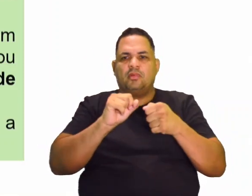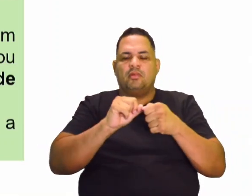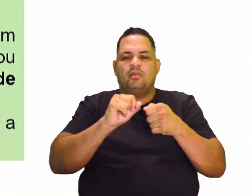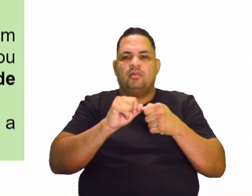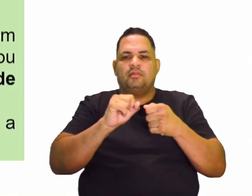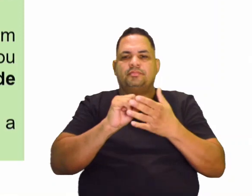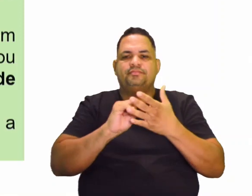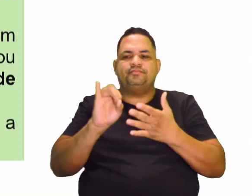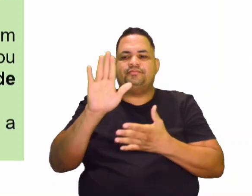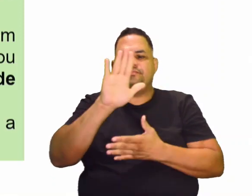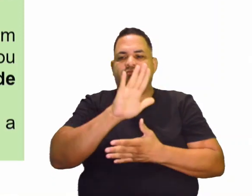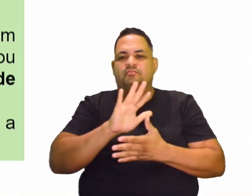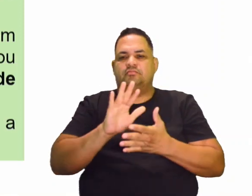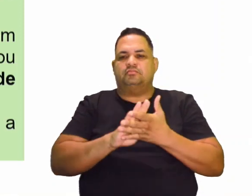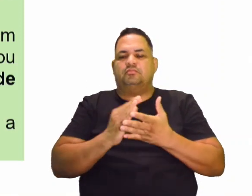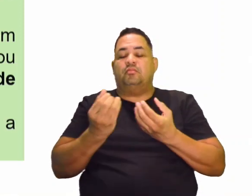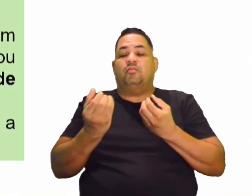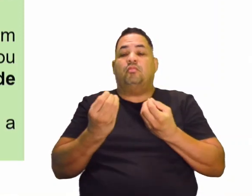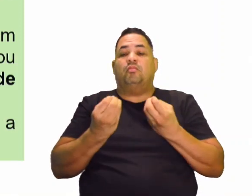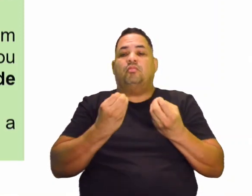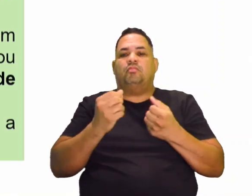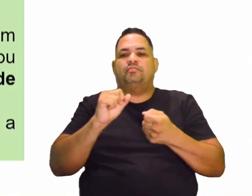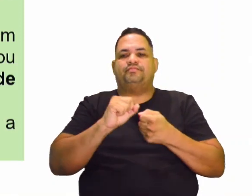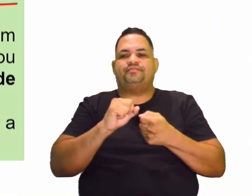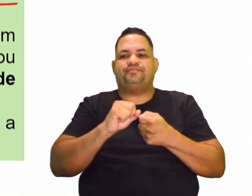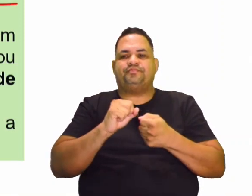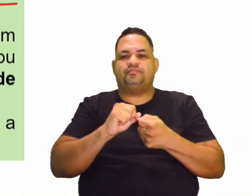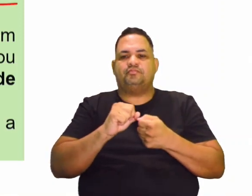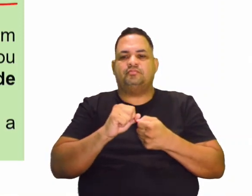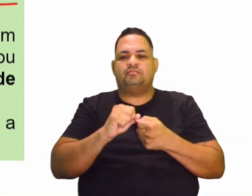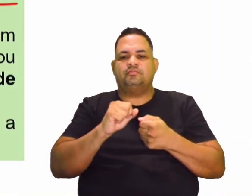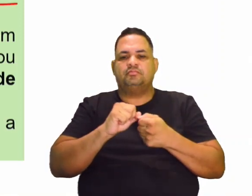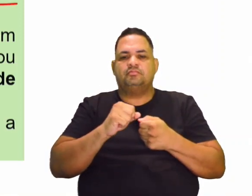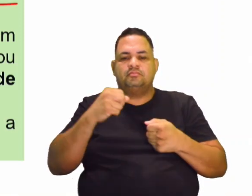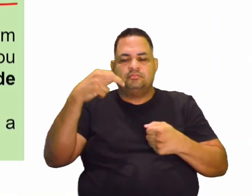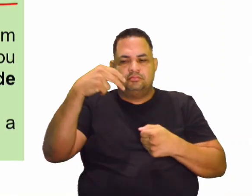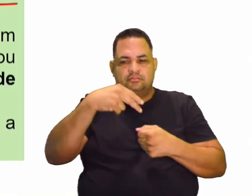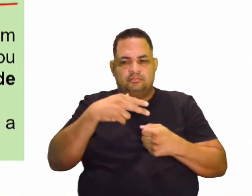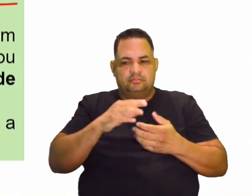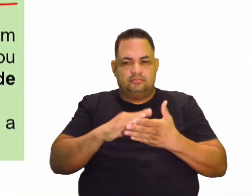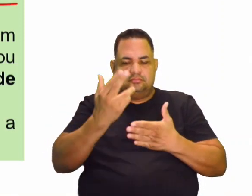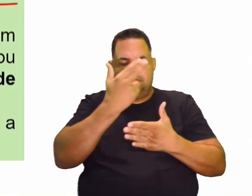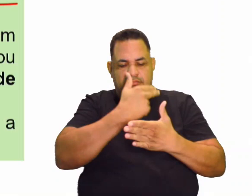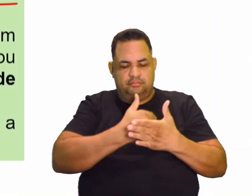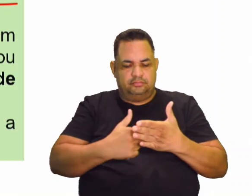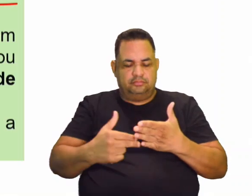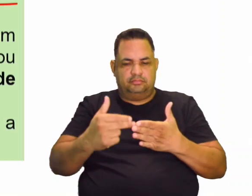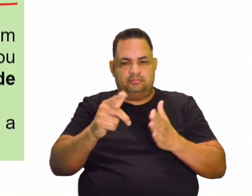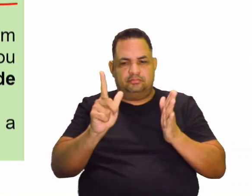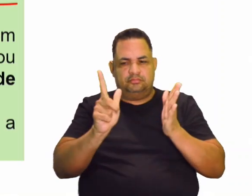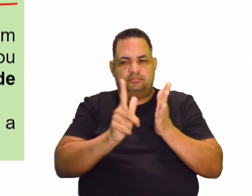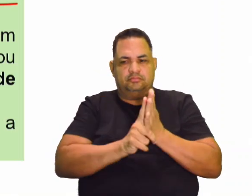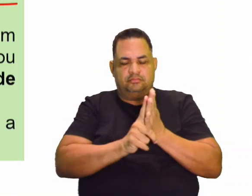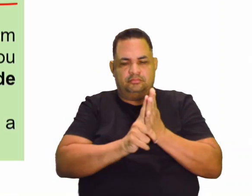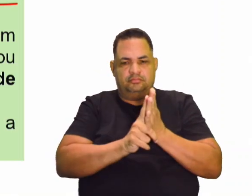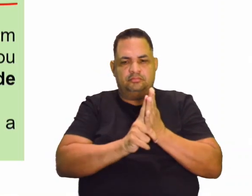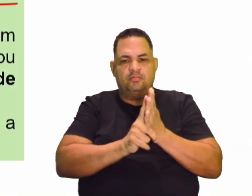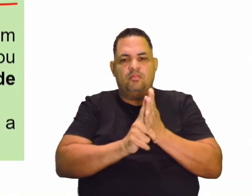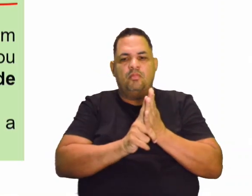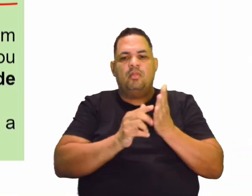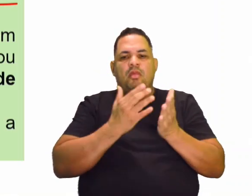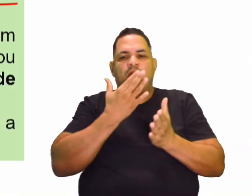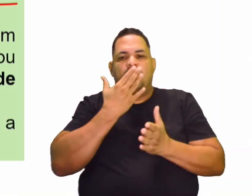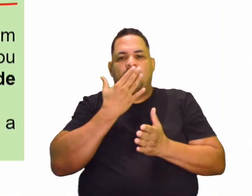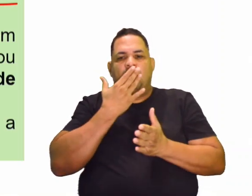imagem. Então, como que você pode fazer? Primeiro você faz o desenho no papel, você pode colorir